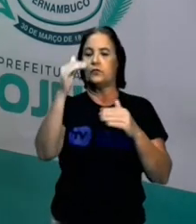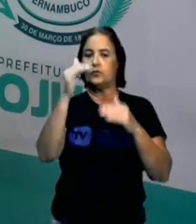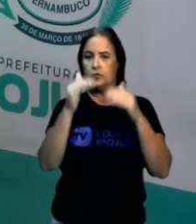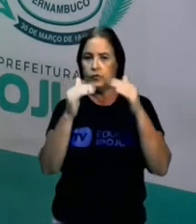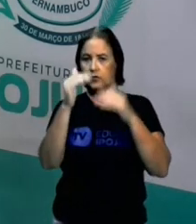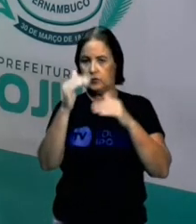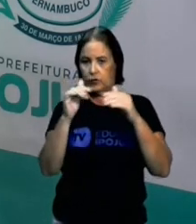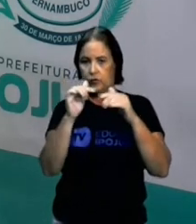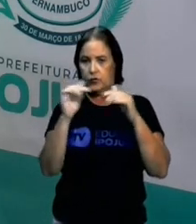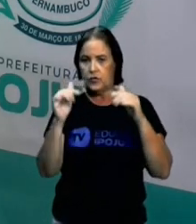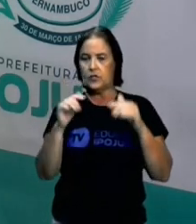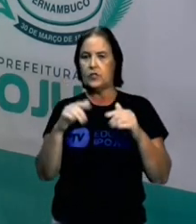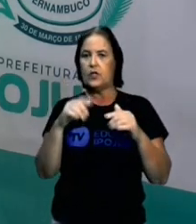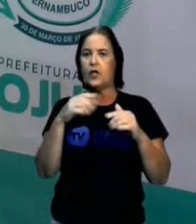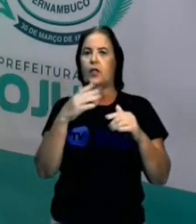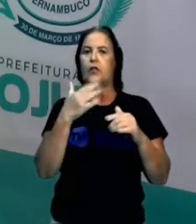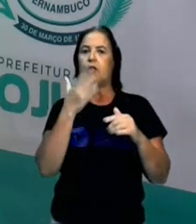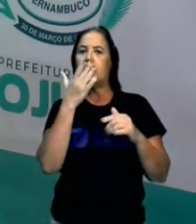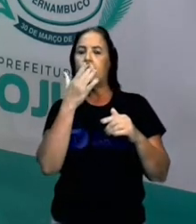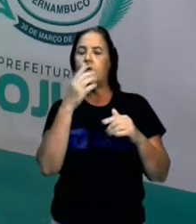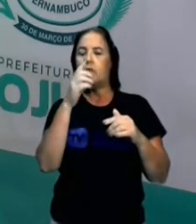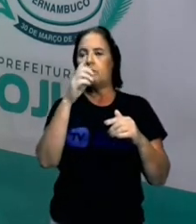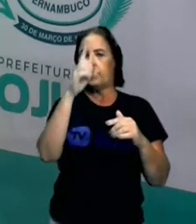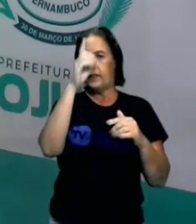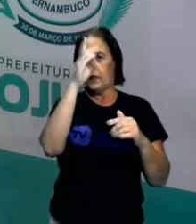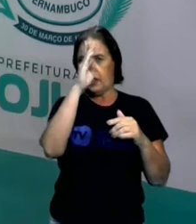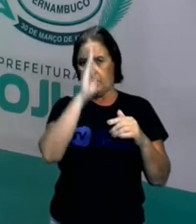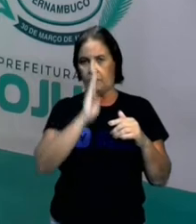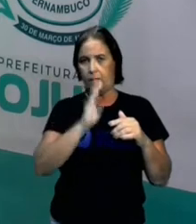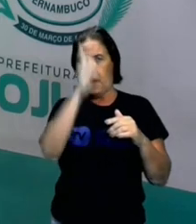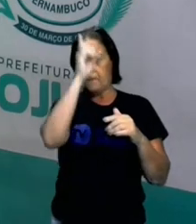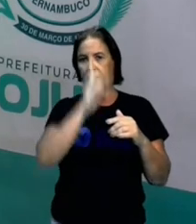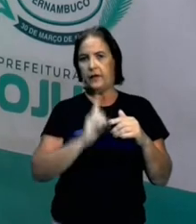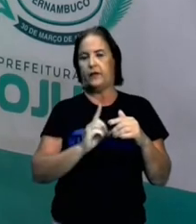tropical, pintadinha de amarelo, um pouquinho avermelhada, certo?